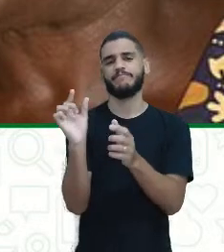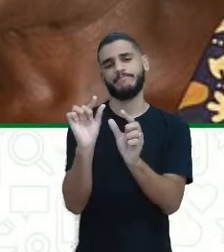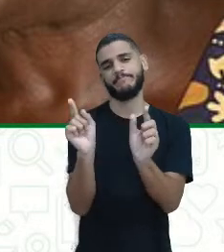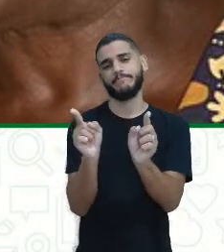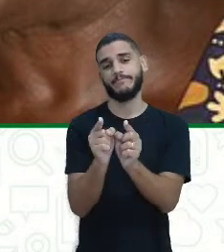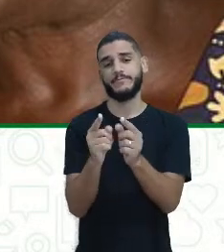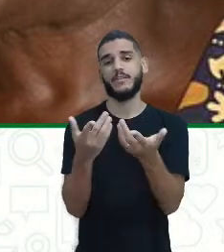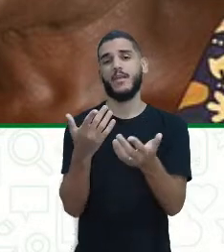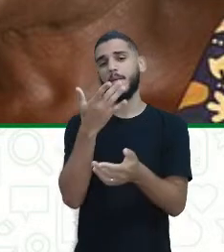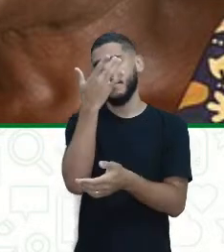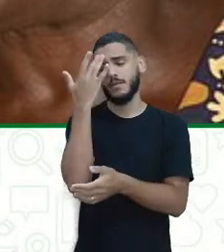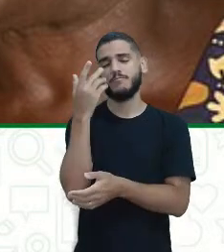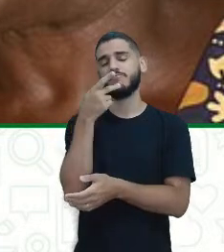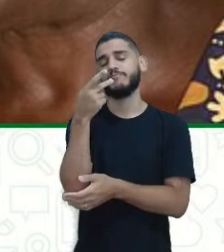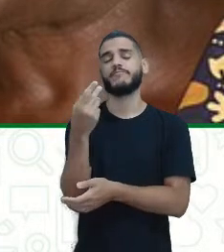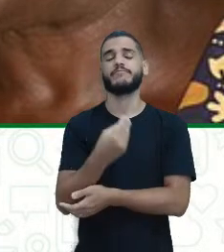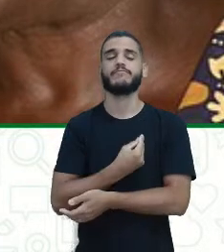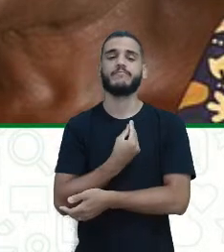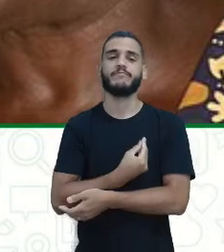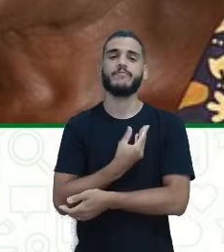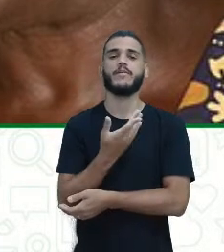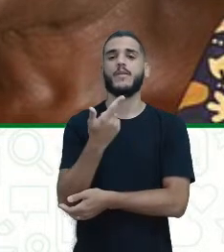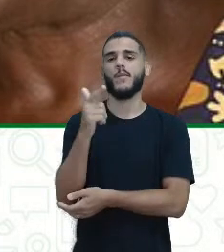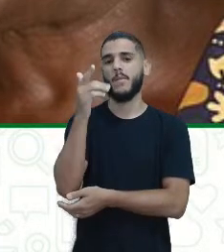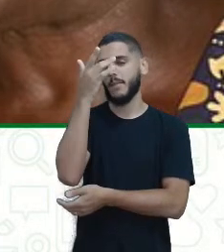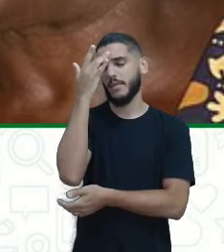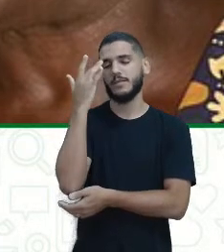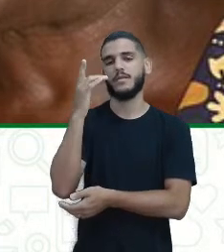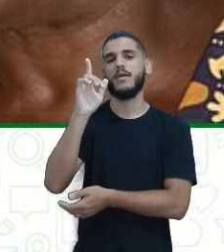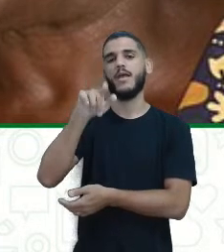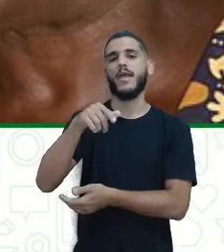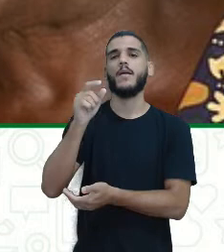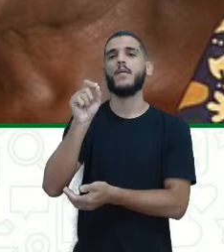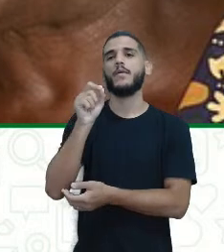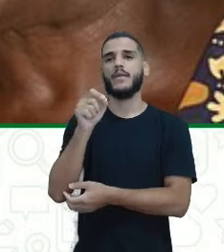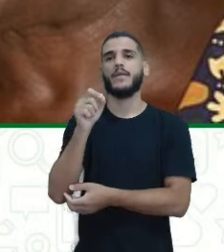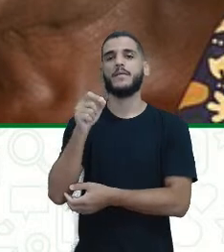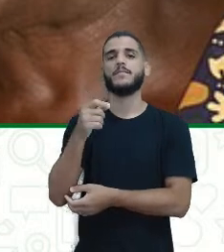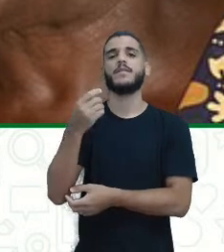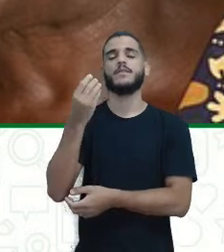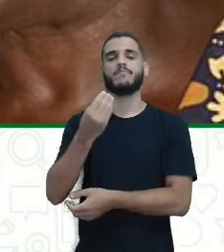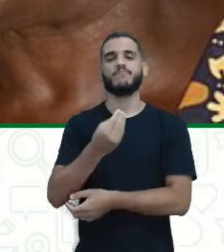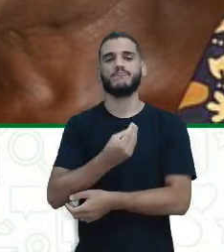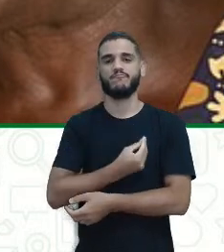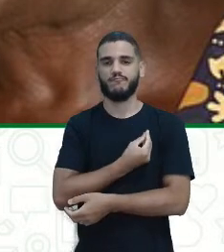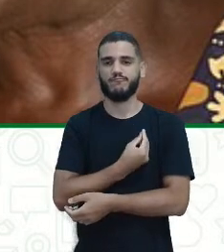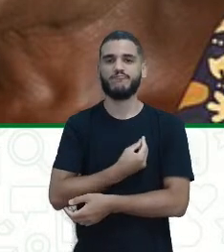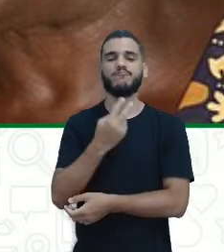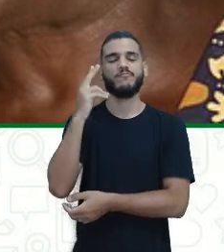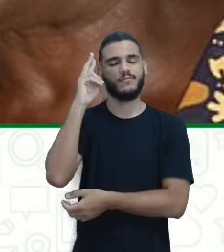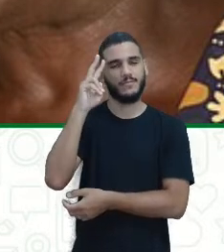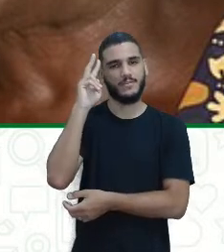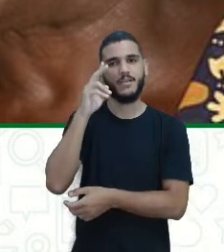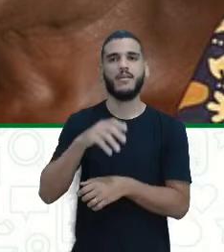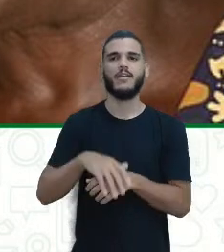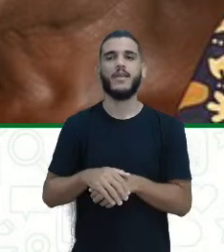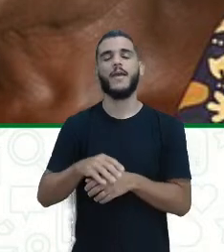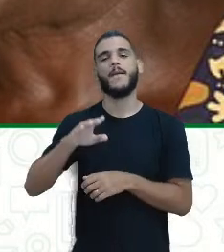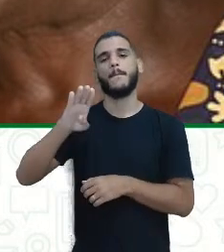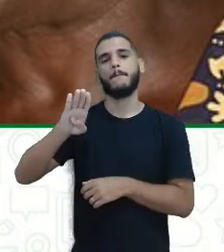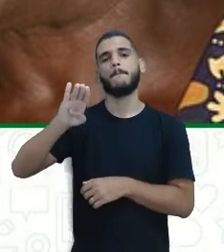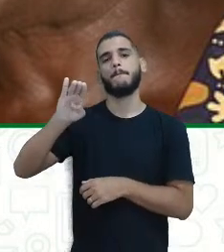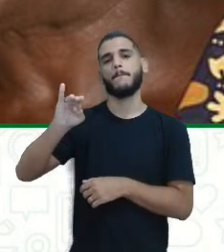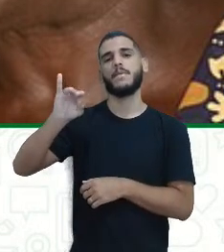alguém conta a história da vida de outra pessoa, está fazendo uma biografia. Esse bio